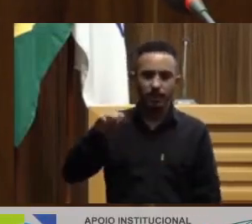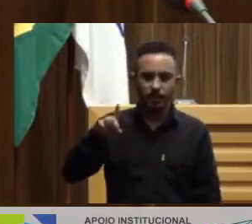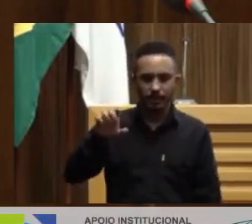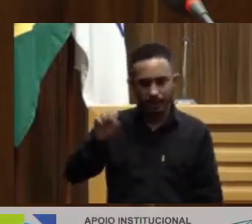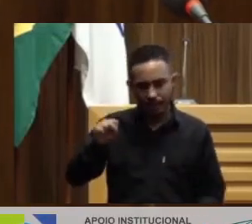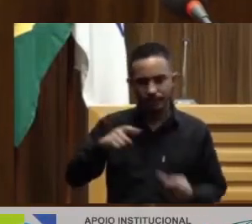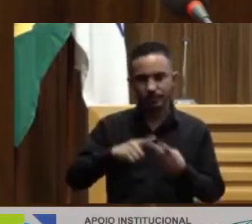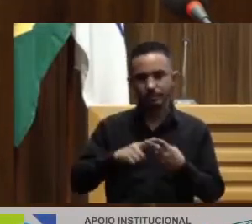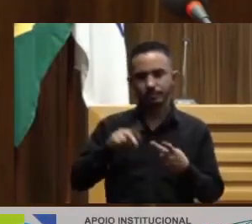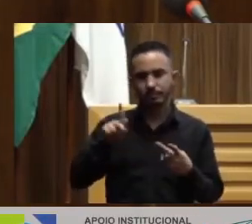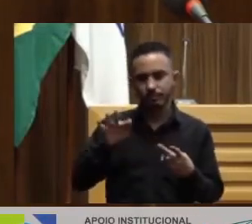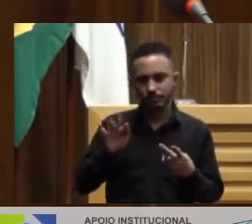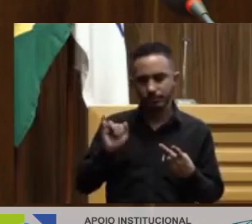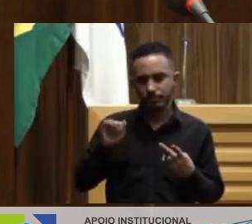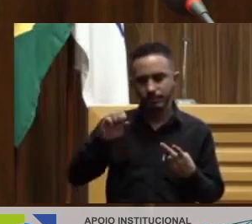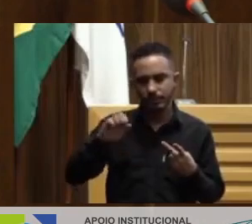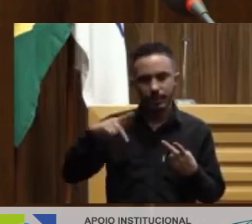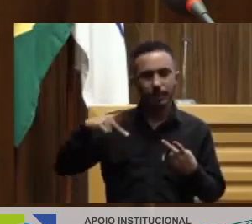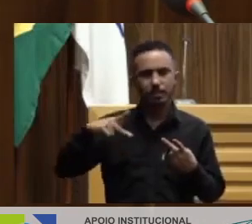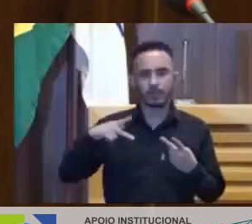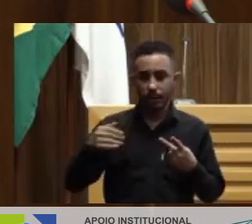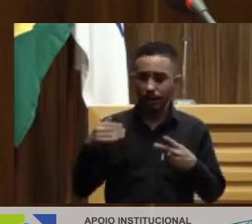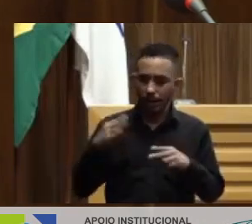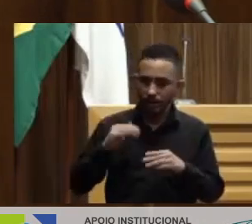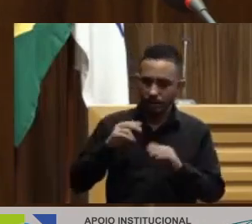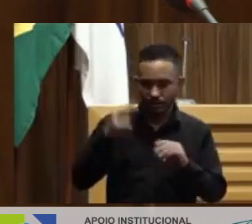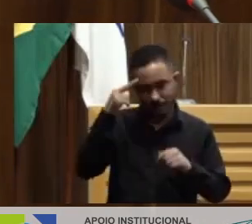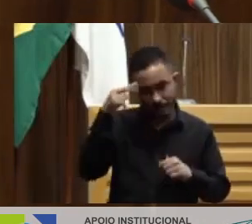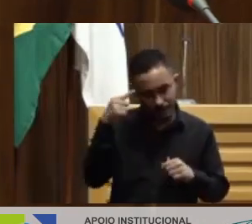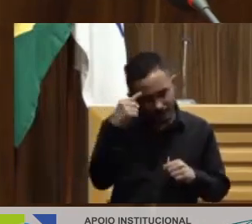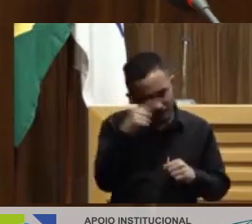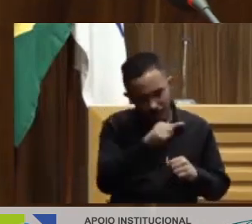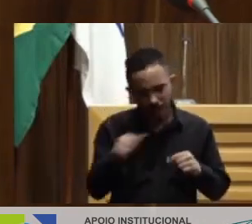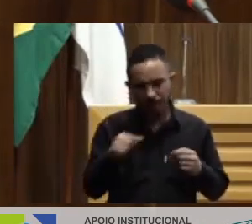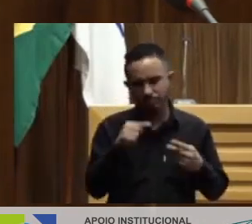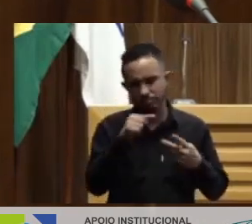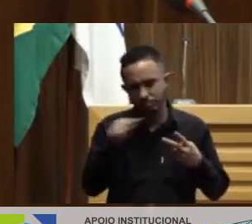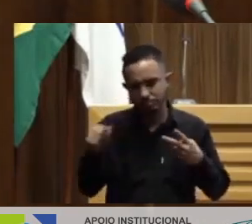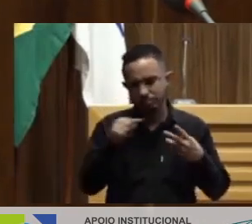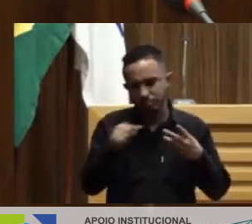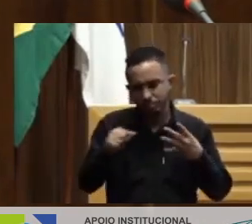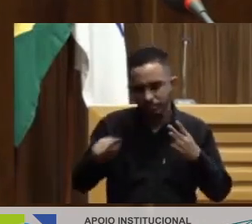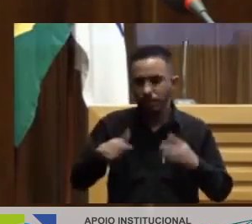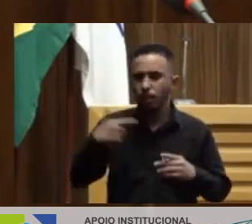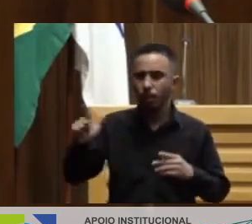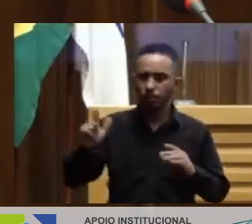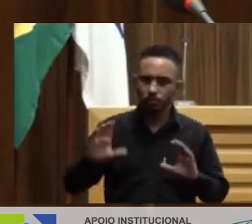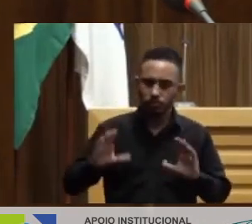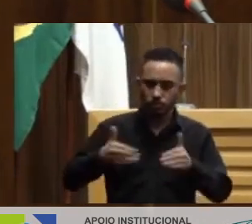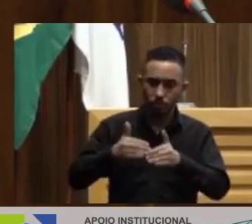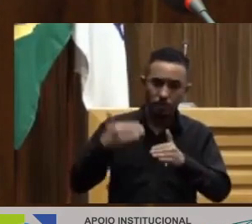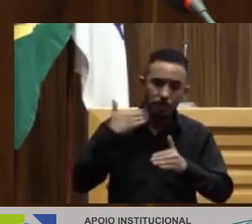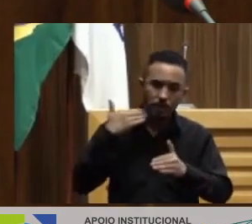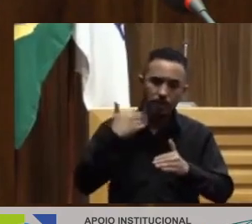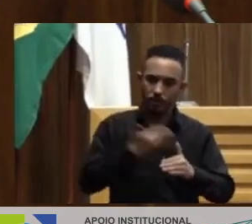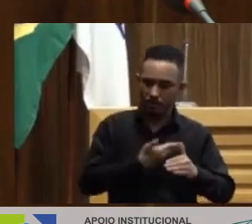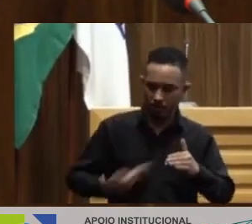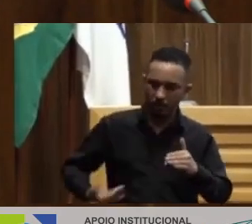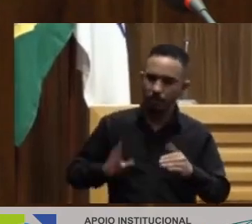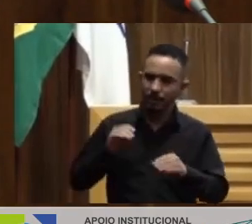FINEP, e agora, nas próximas semanas, outros bancos públicos irão ingressar no